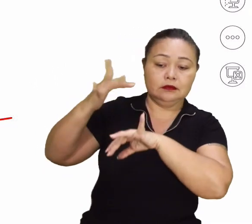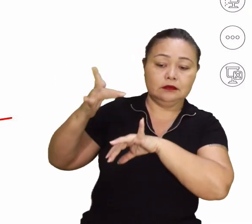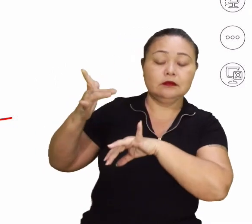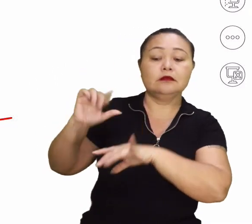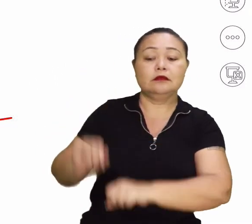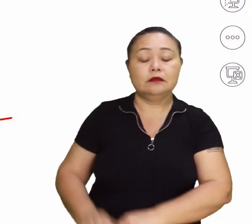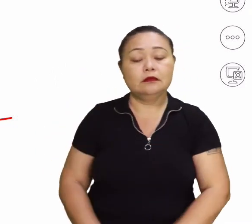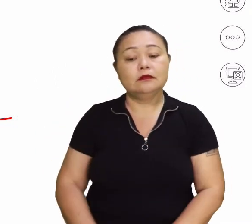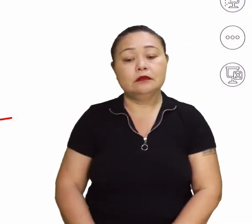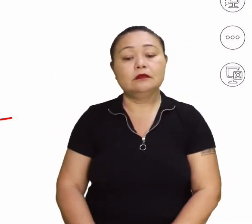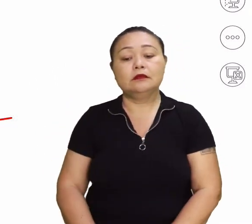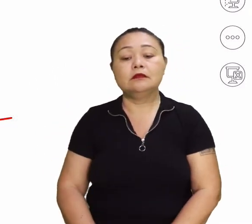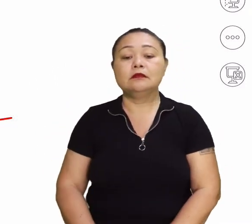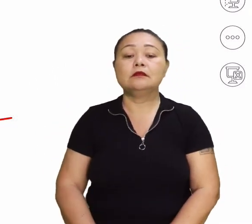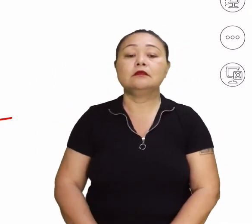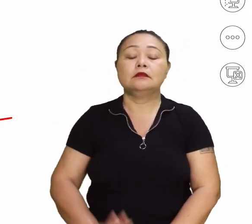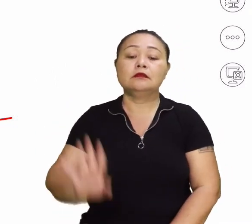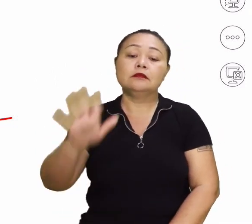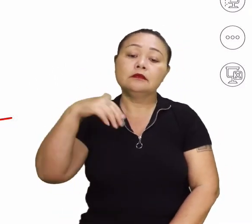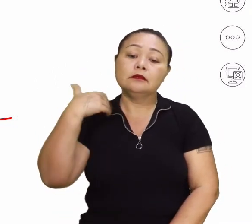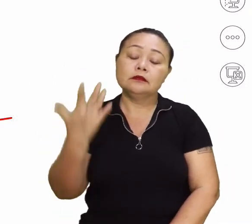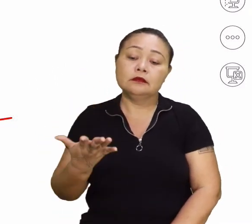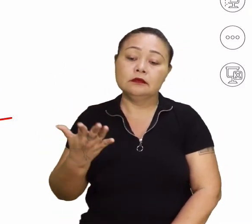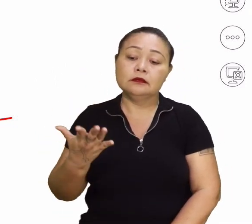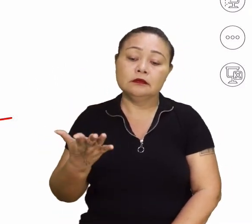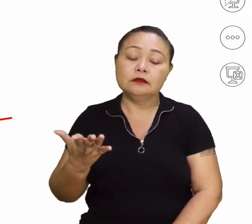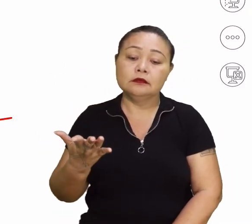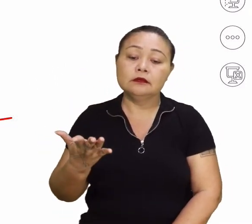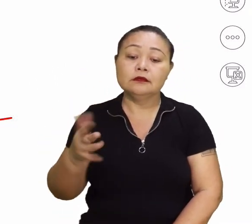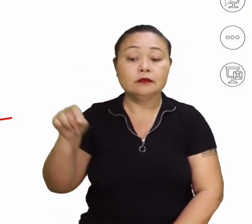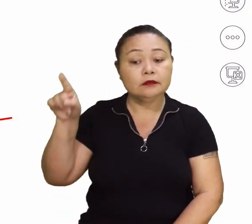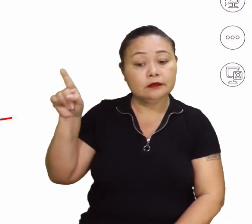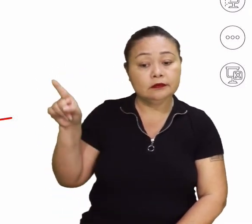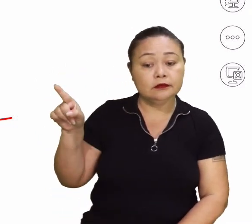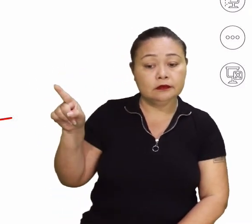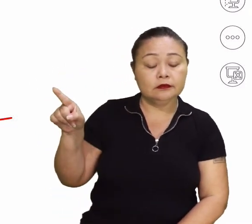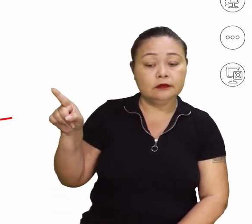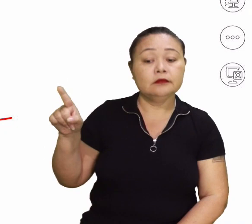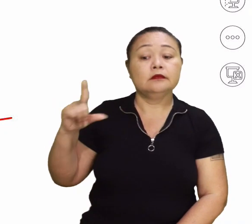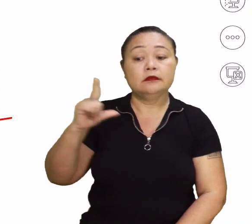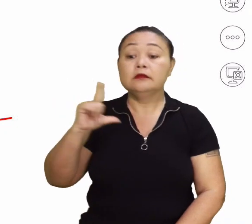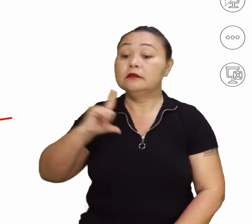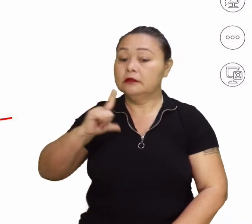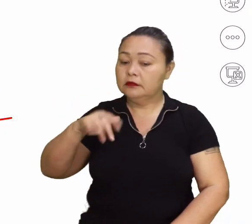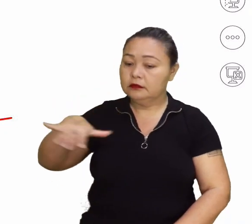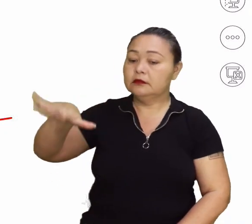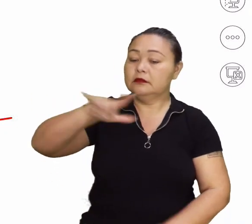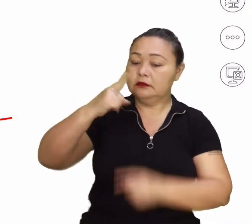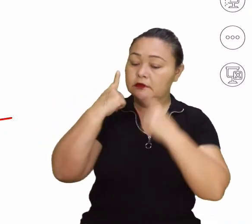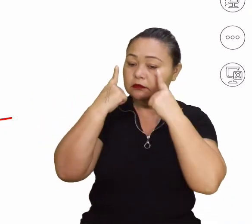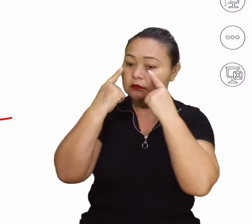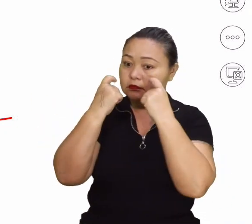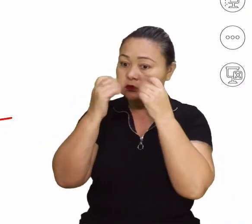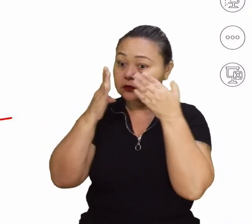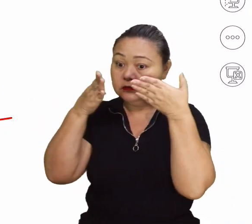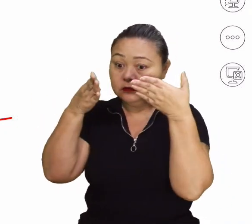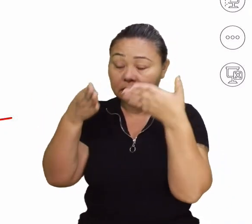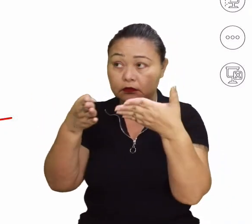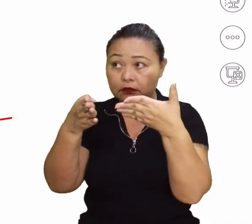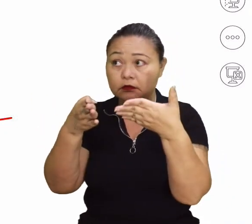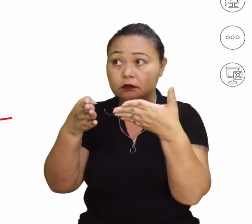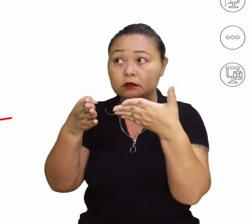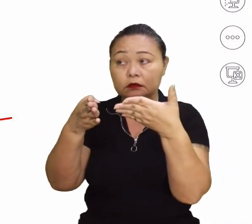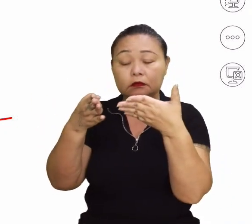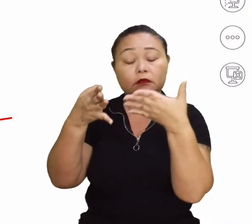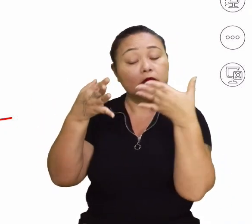diamante. Então, galera, vai ser uma região de interesse, e um interesse um